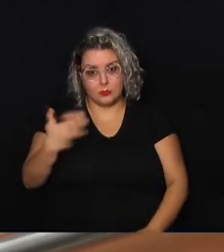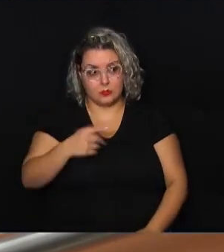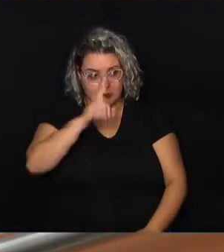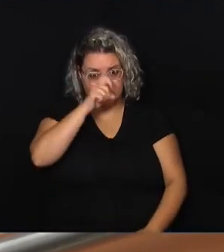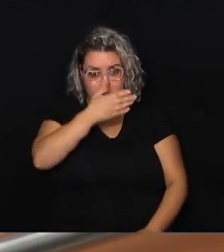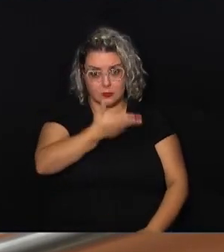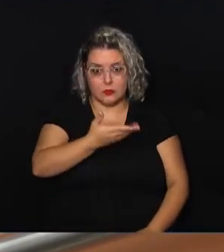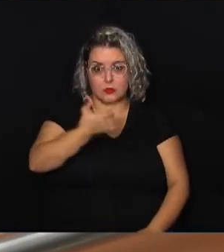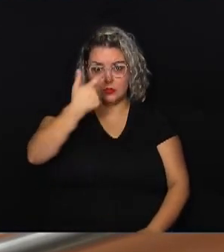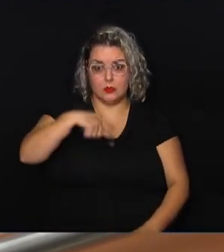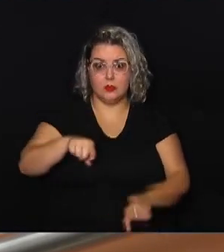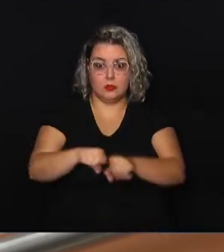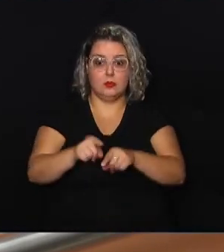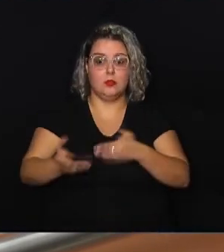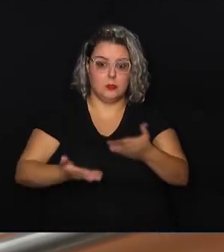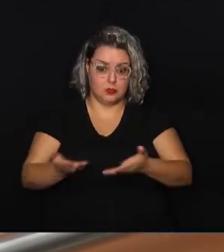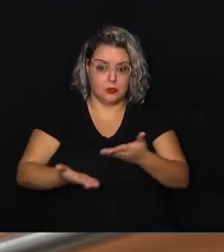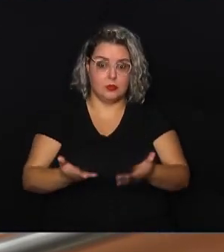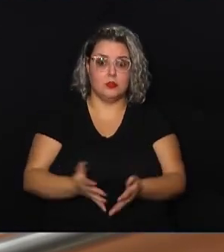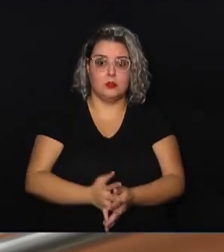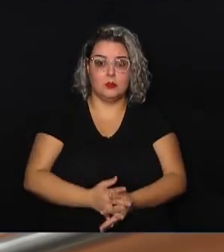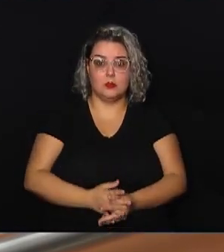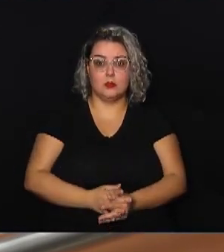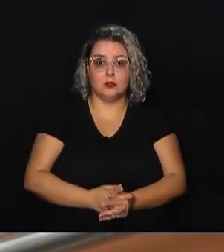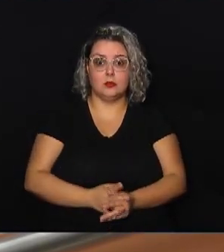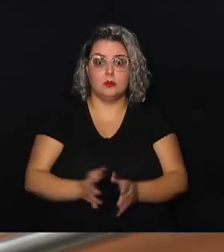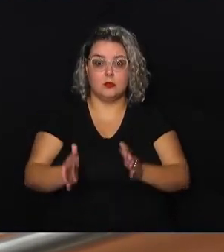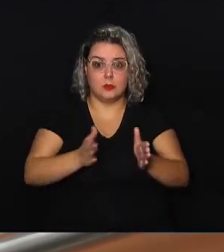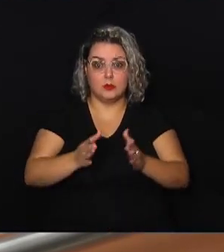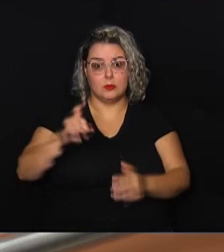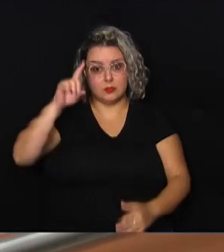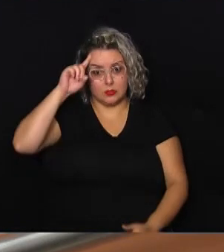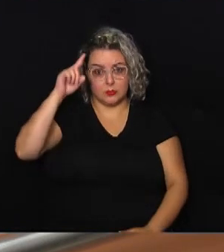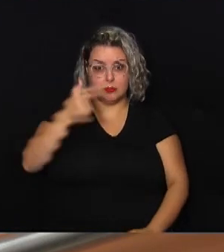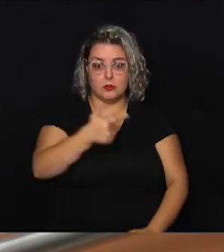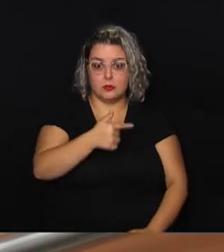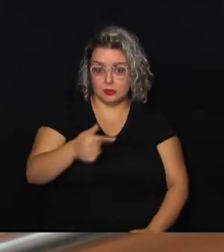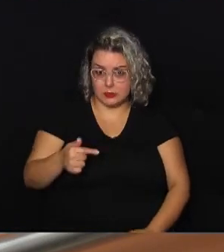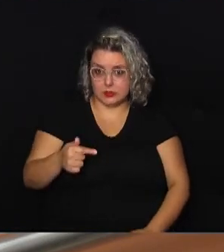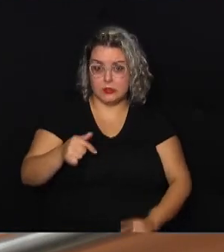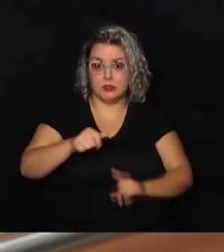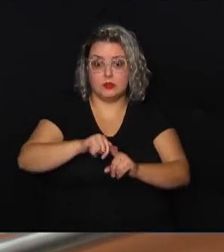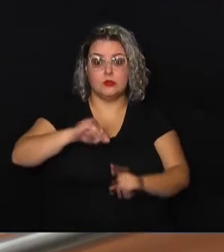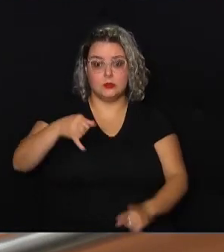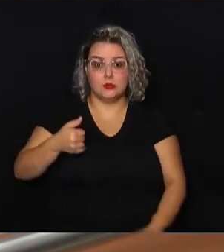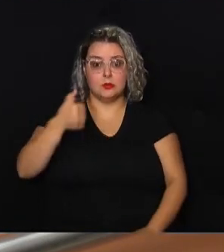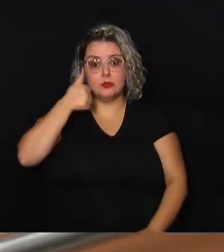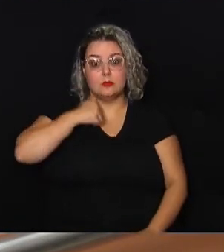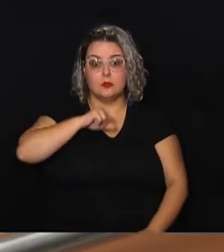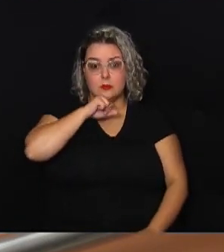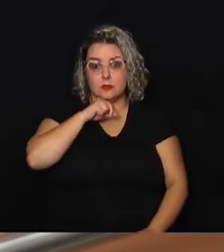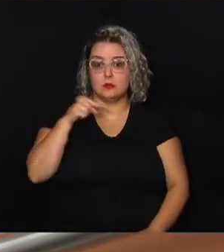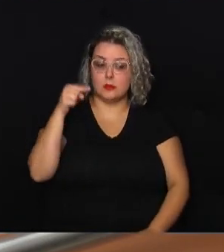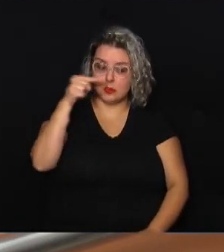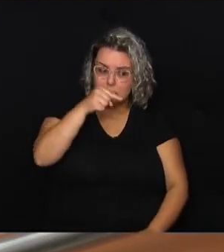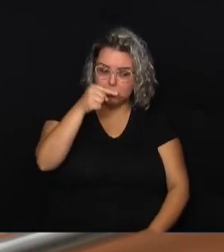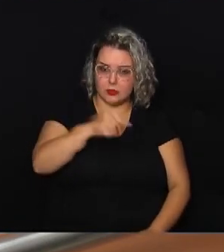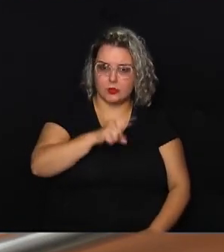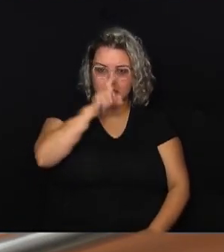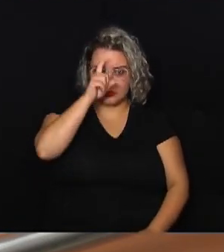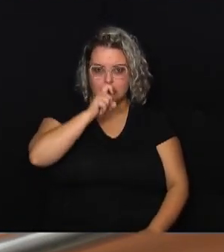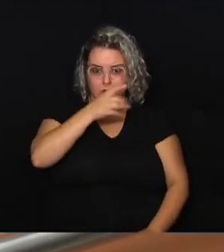estou em tratamento. E, recentemente, no dia 27 de janeiro, minha mãe deu entrada